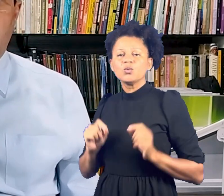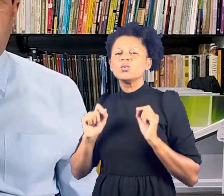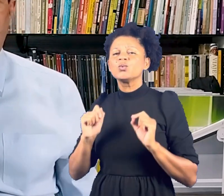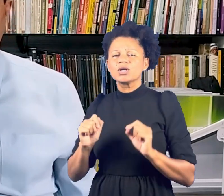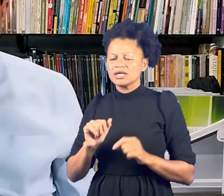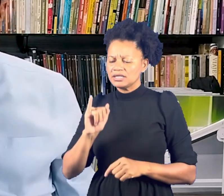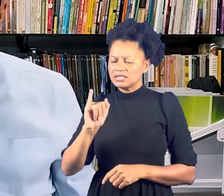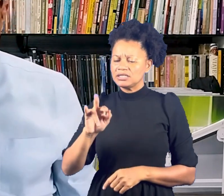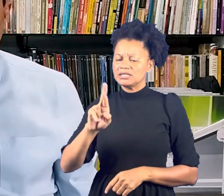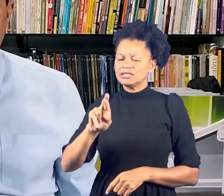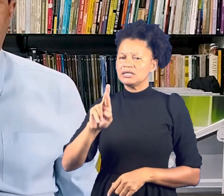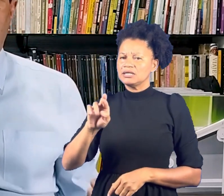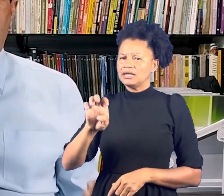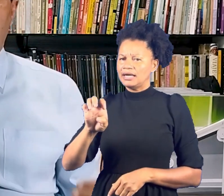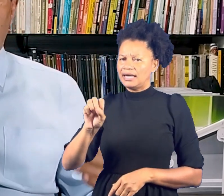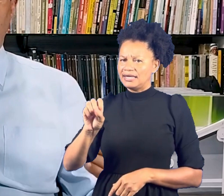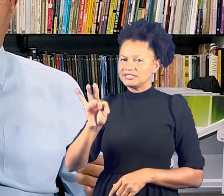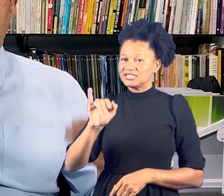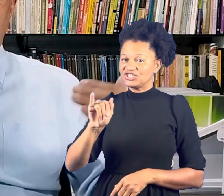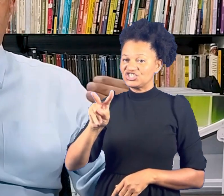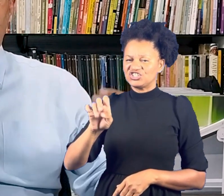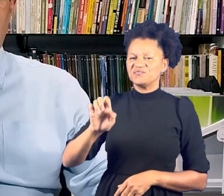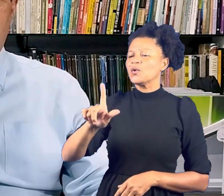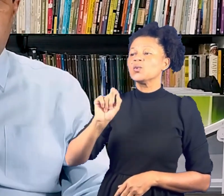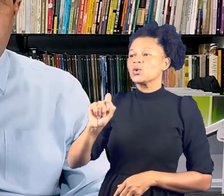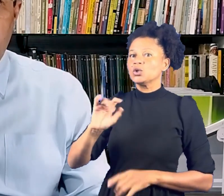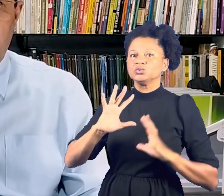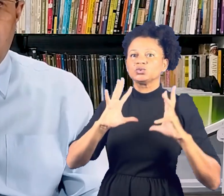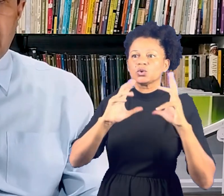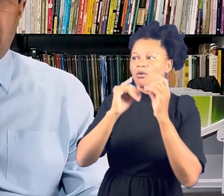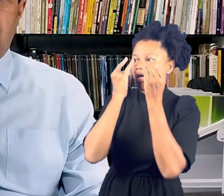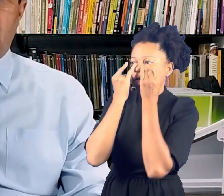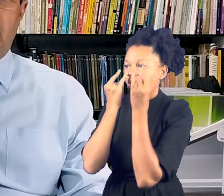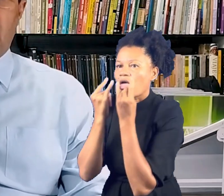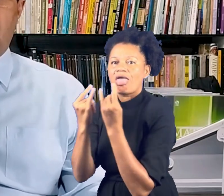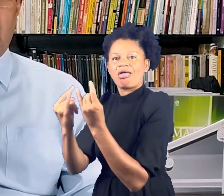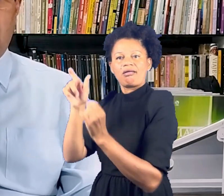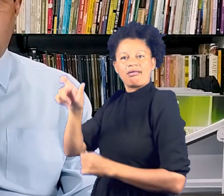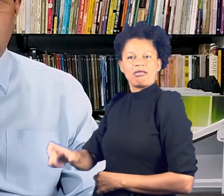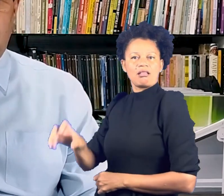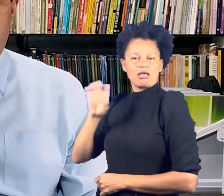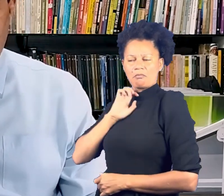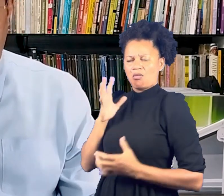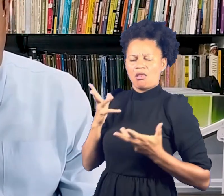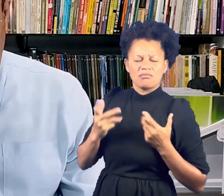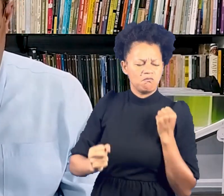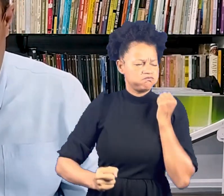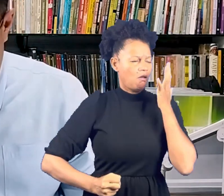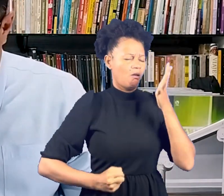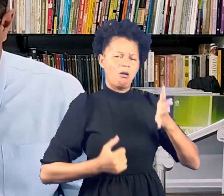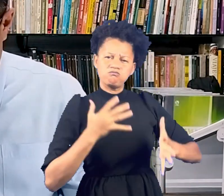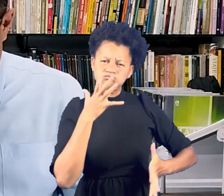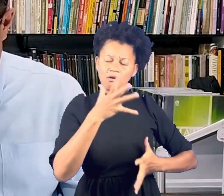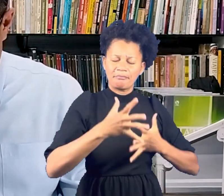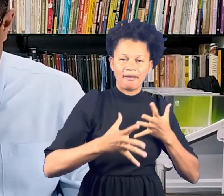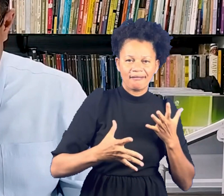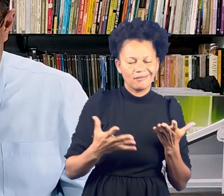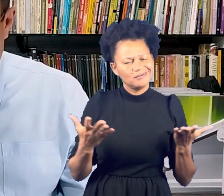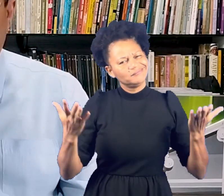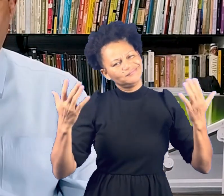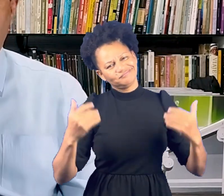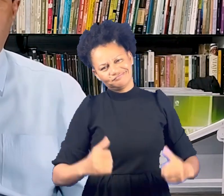irresistível. O que é isso? Ninguém podia resistir à sabedoria com a qual ele falava. Ora,